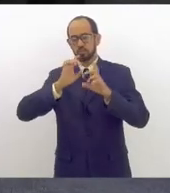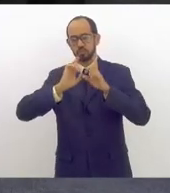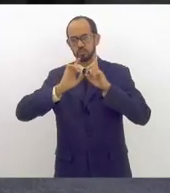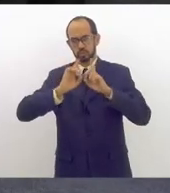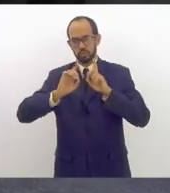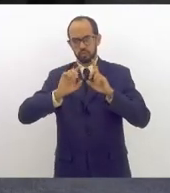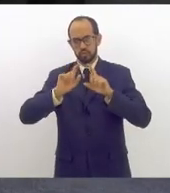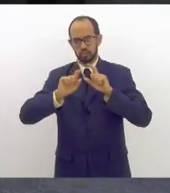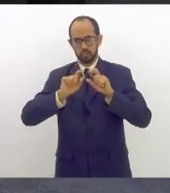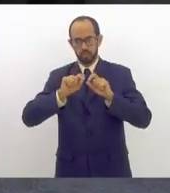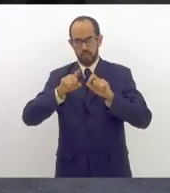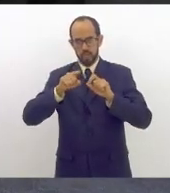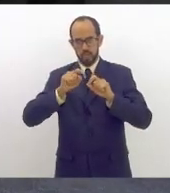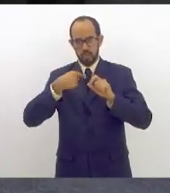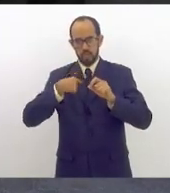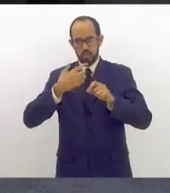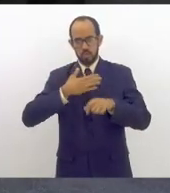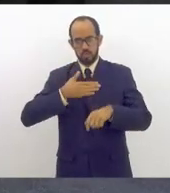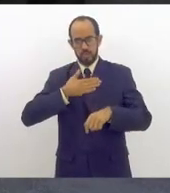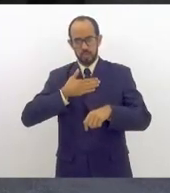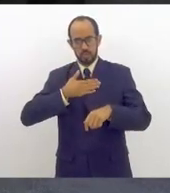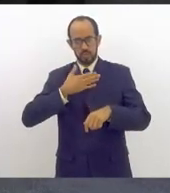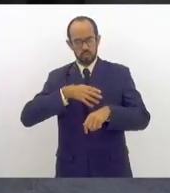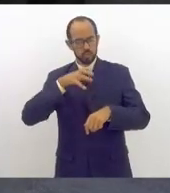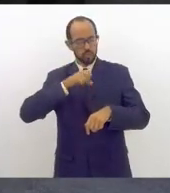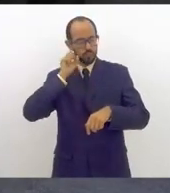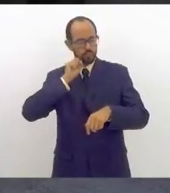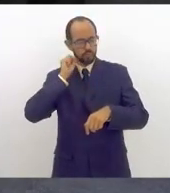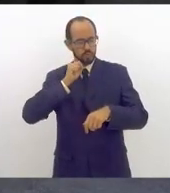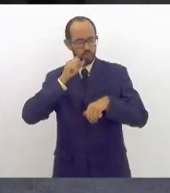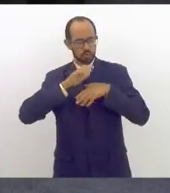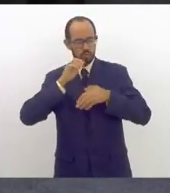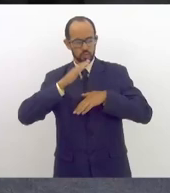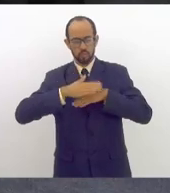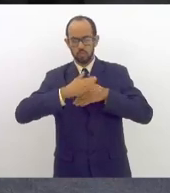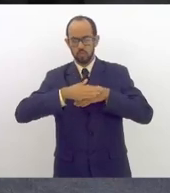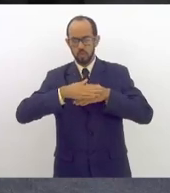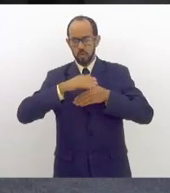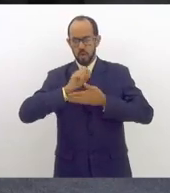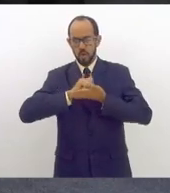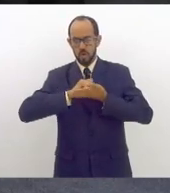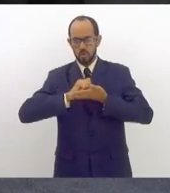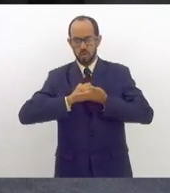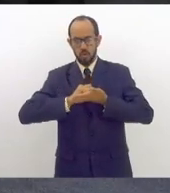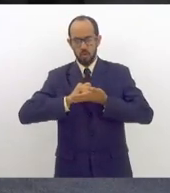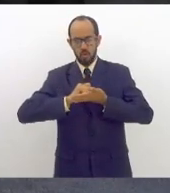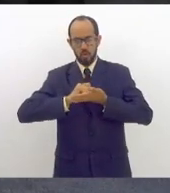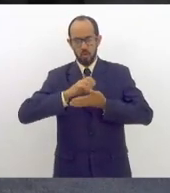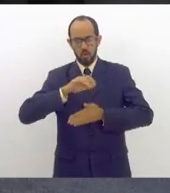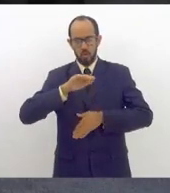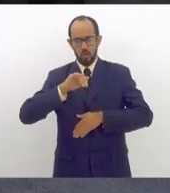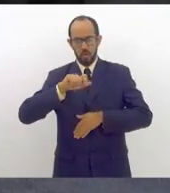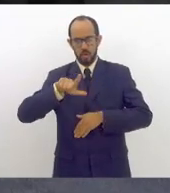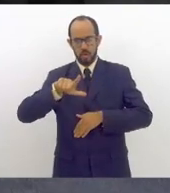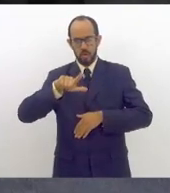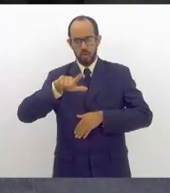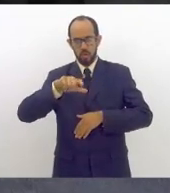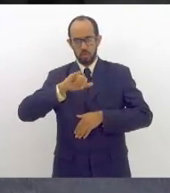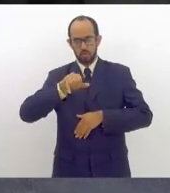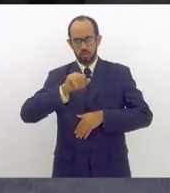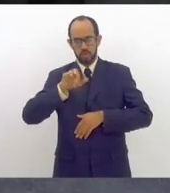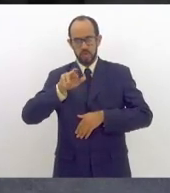queria ouvir do autor que está aqui presente, deputado Coronel Jairo, se esse